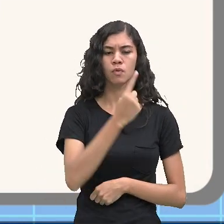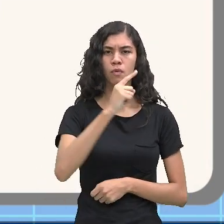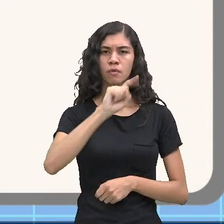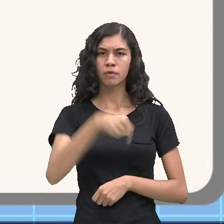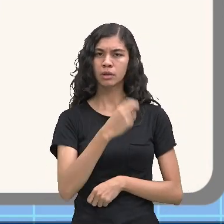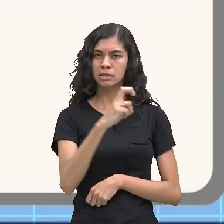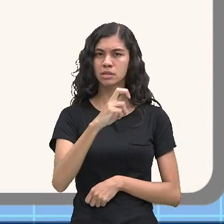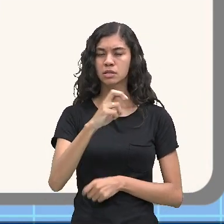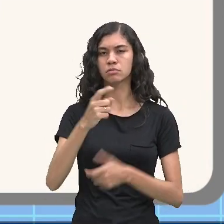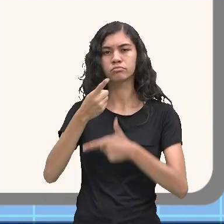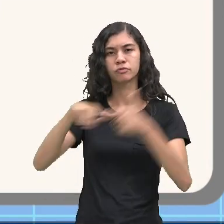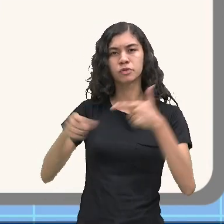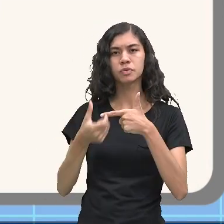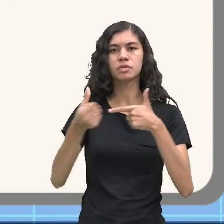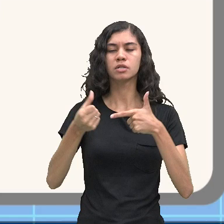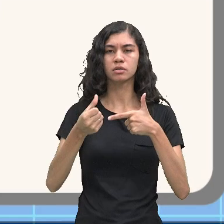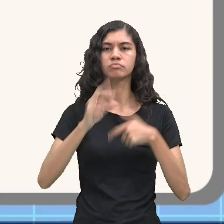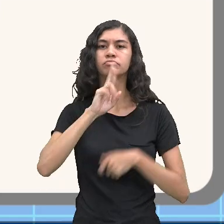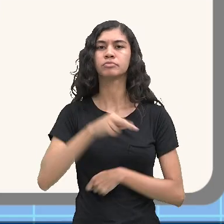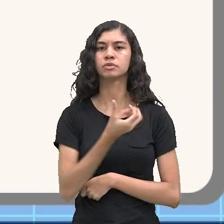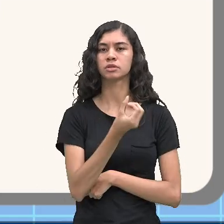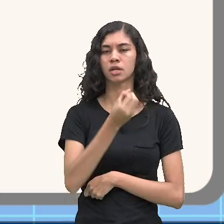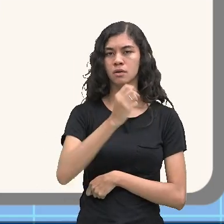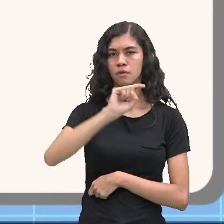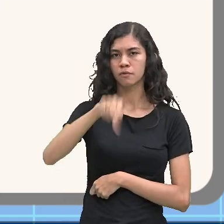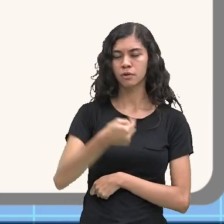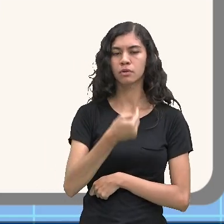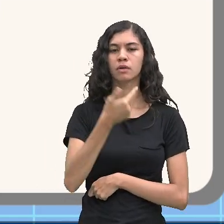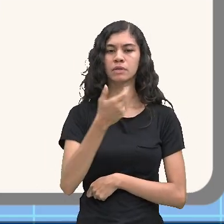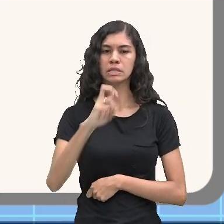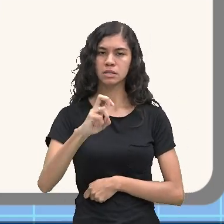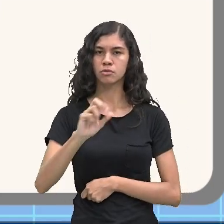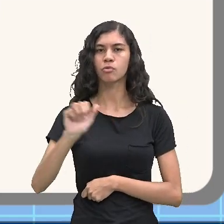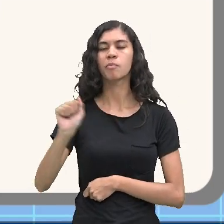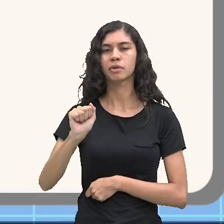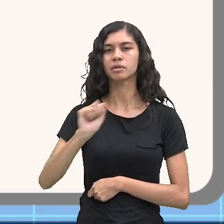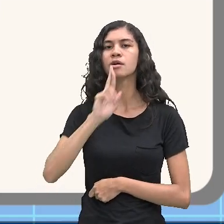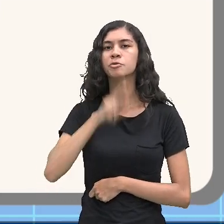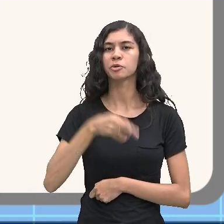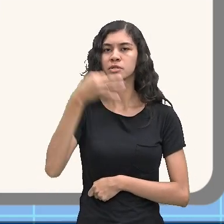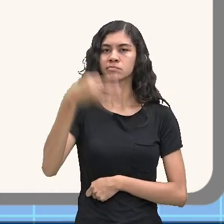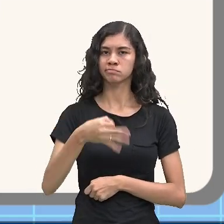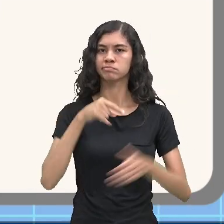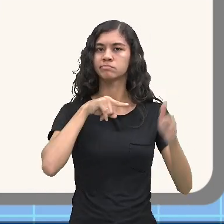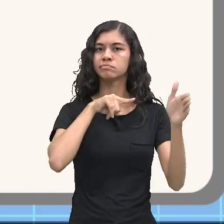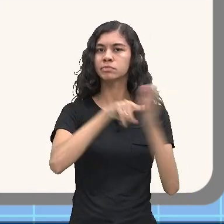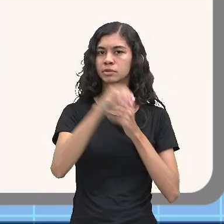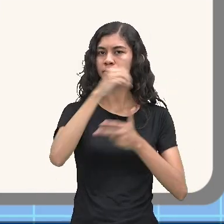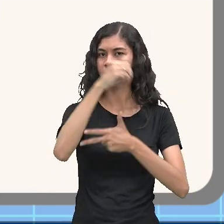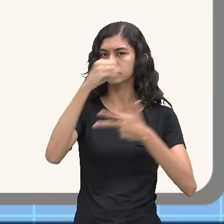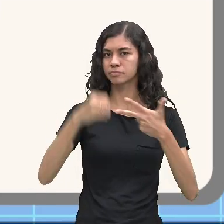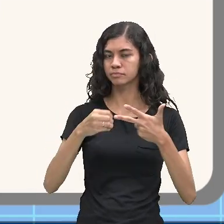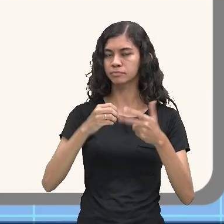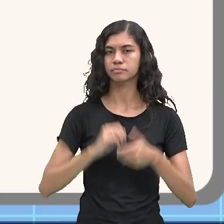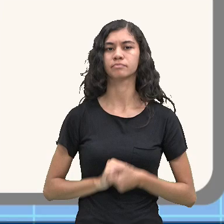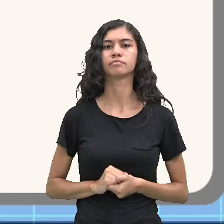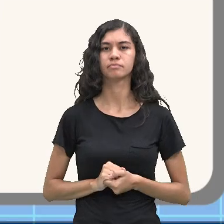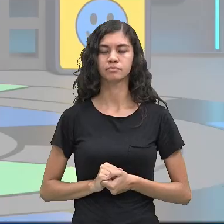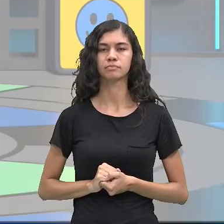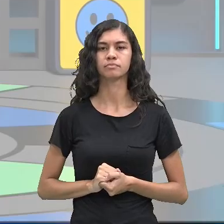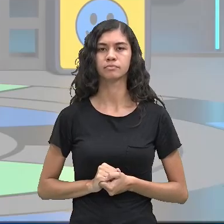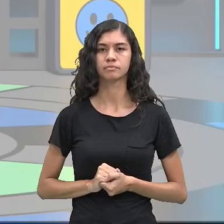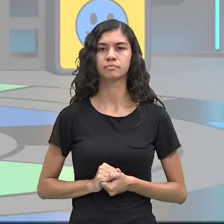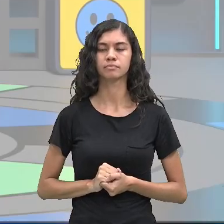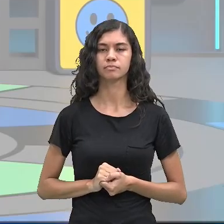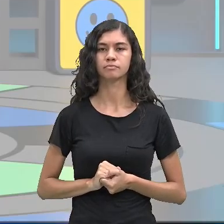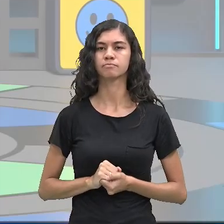6 vai dar 0,25 amperes, que era a resposta dessa questão do Enem. Bom, pessoal, olha